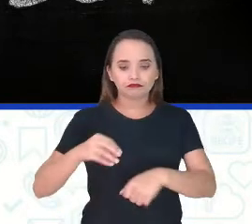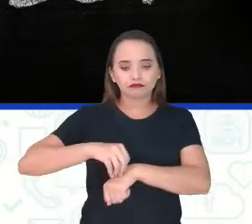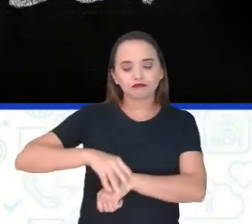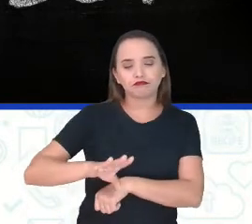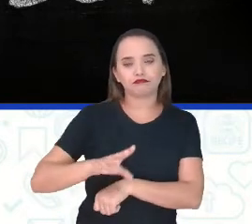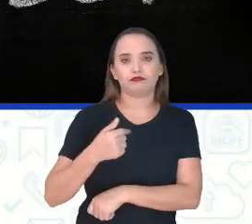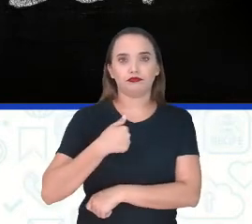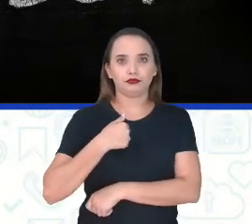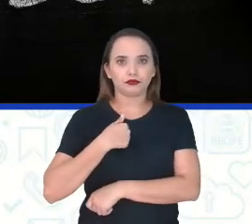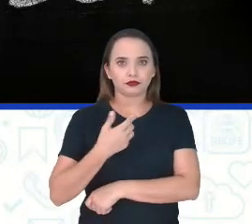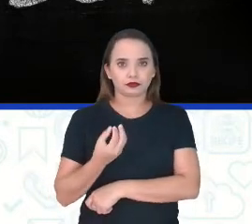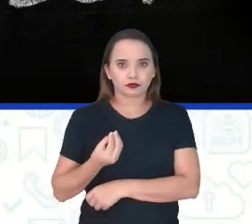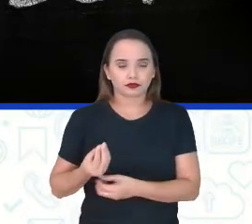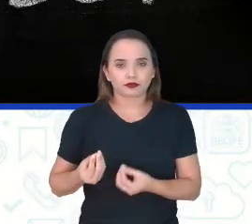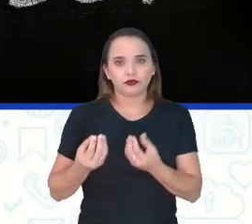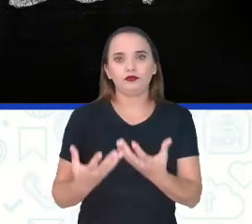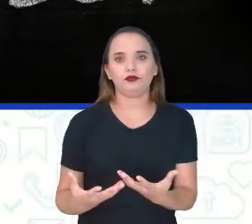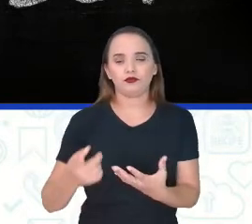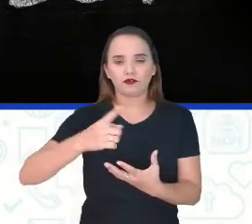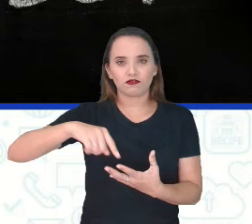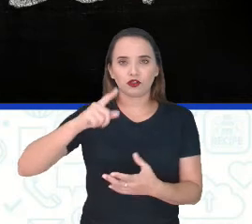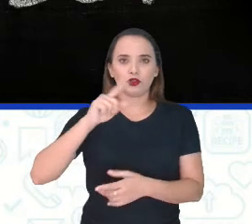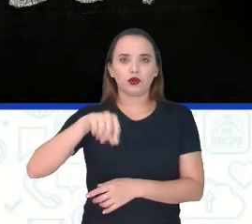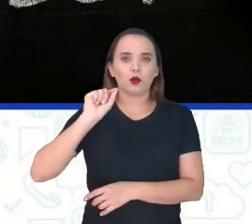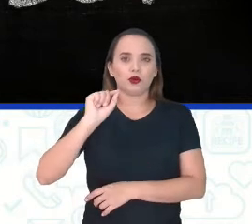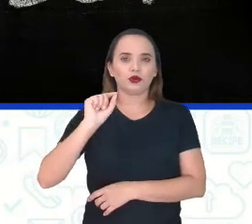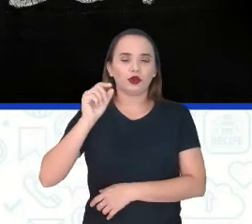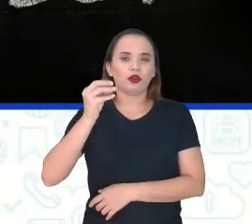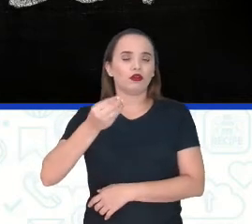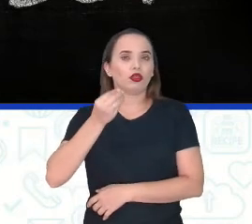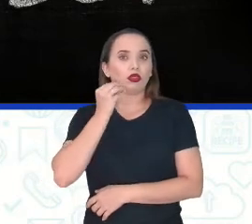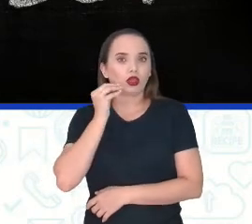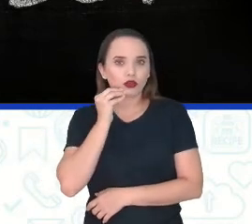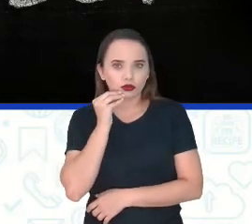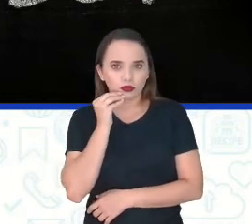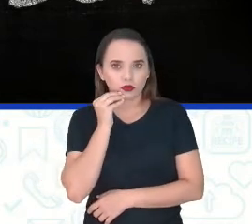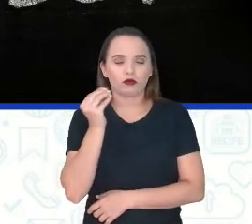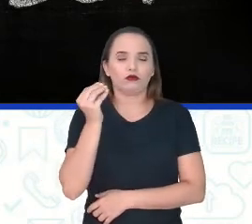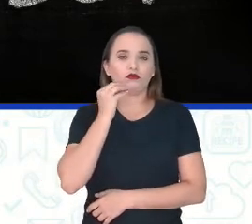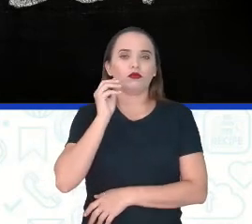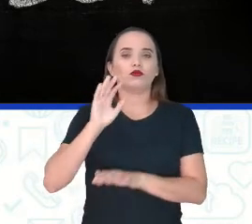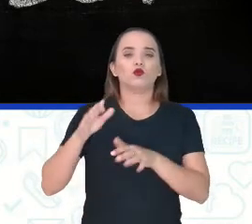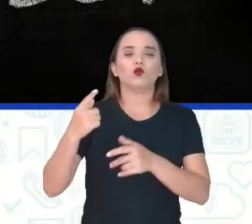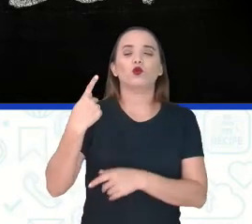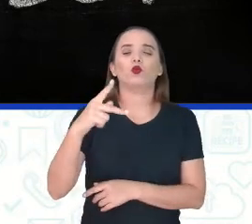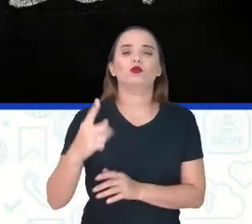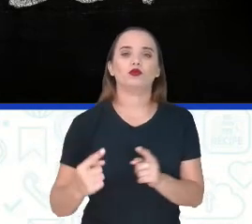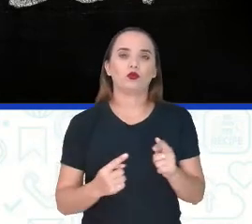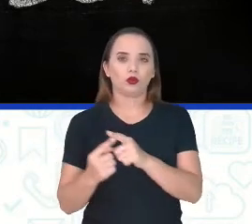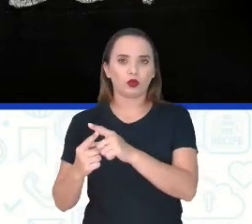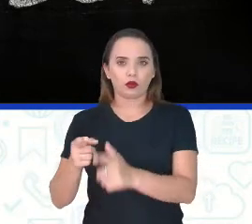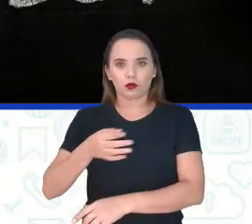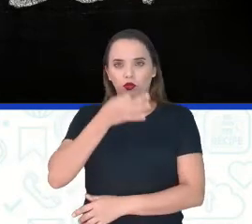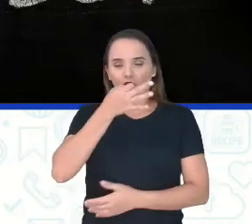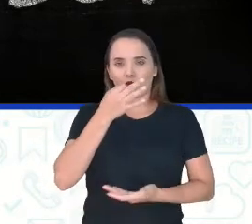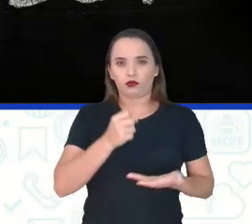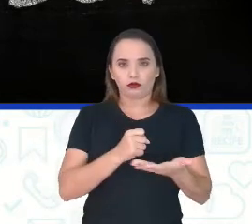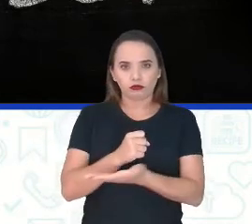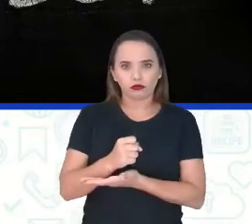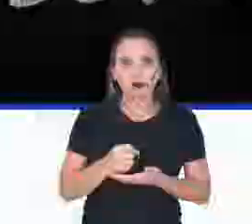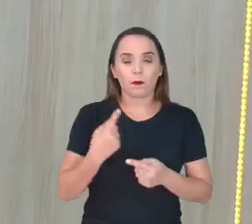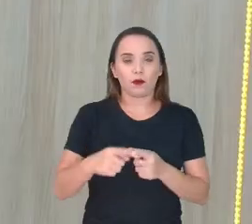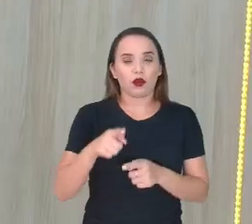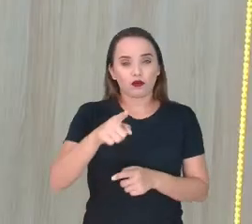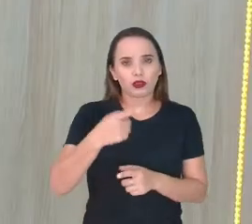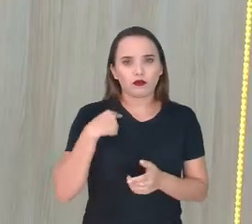verdade, inclusive, é testem o tipo de argumento que funciona para vocês. Porque aí você fica especialista